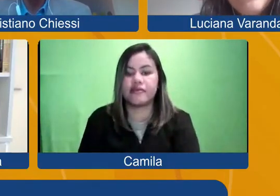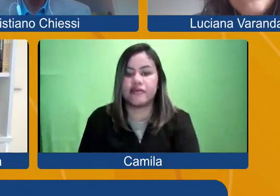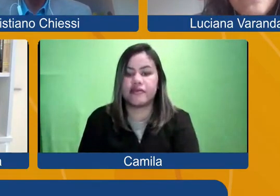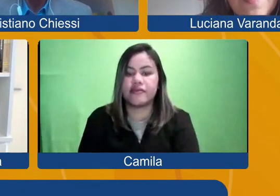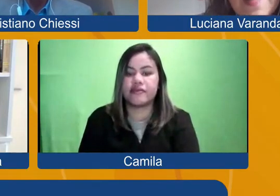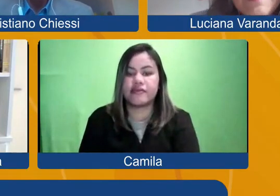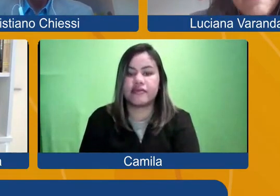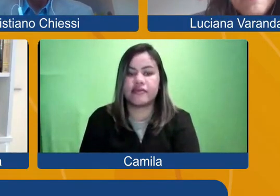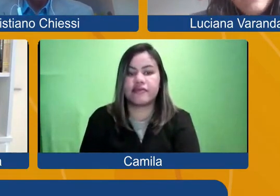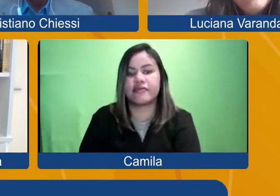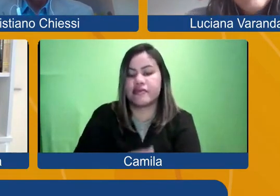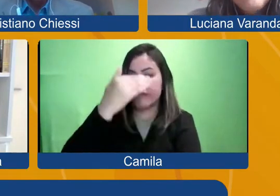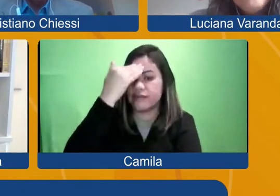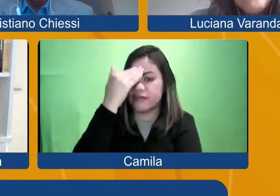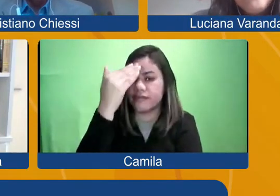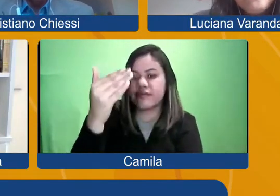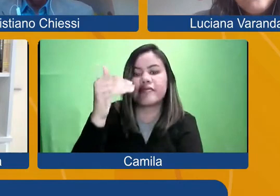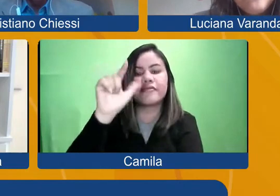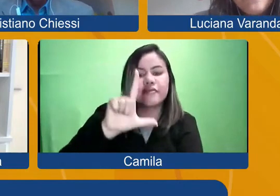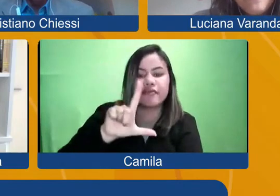Obrigado, Cristiano. Luciana, por favor.